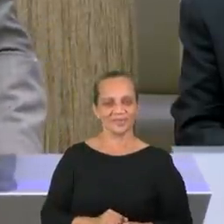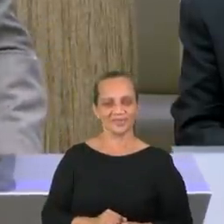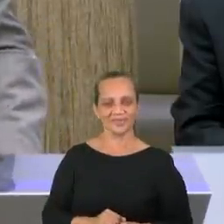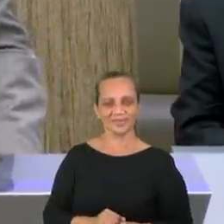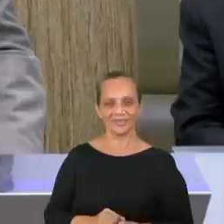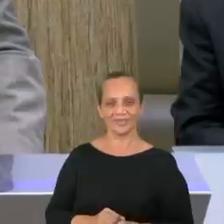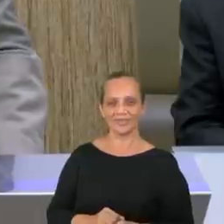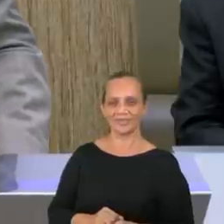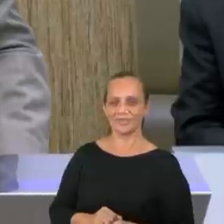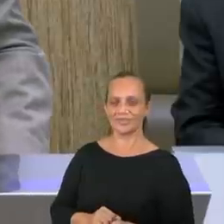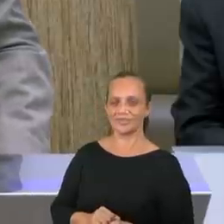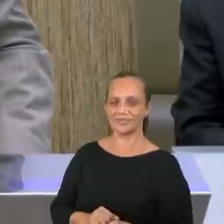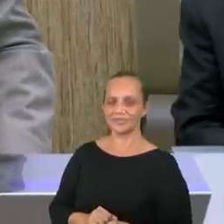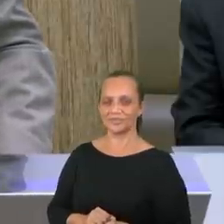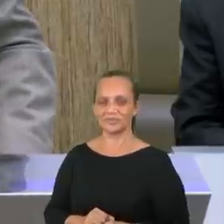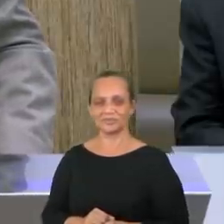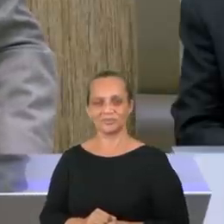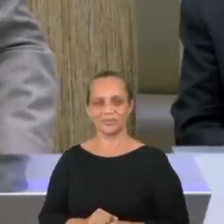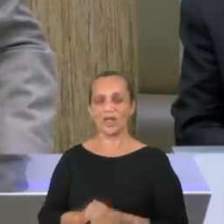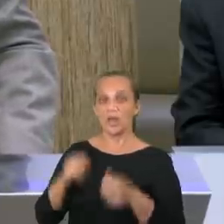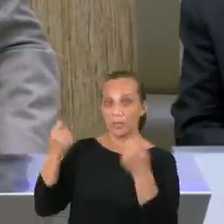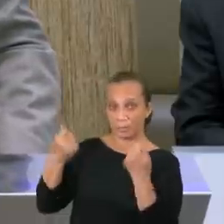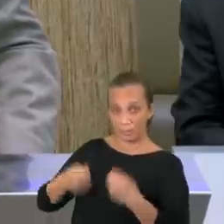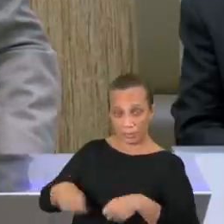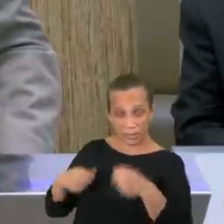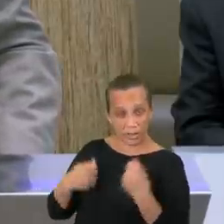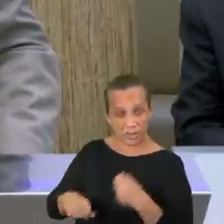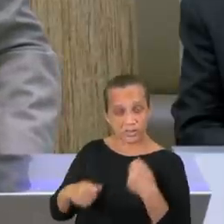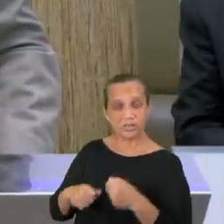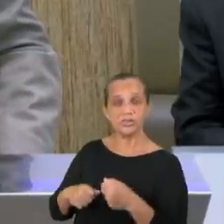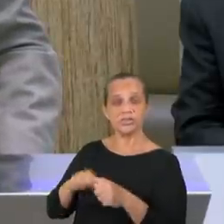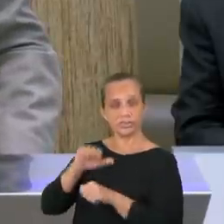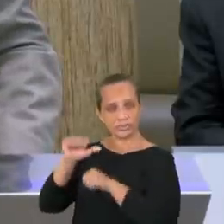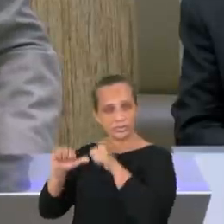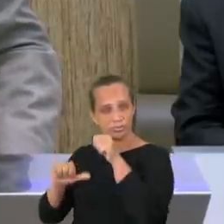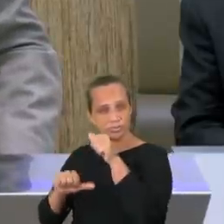não adianta estar dentro da igreja, mas